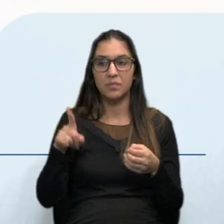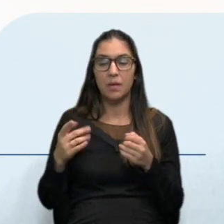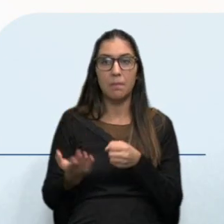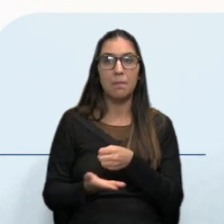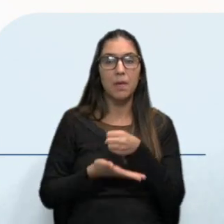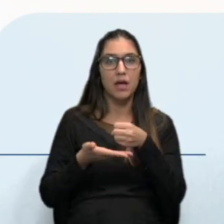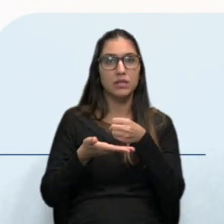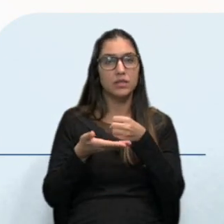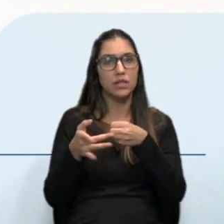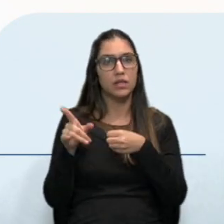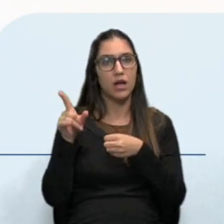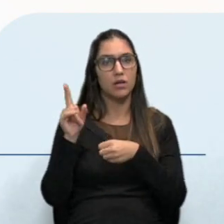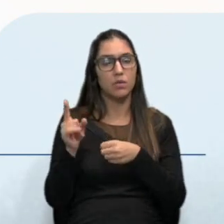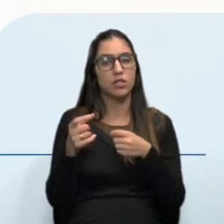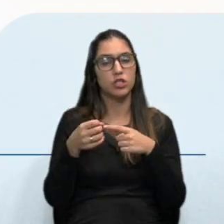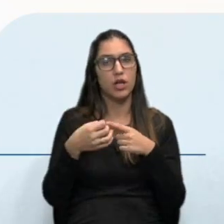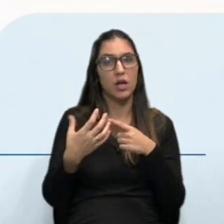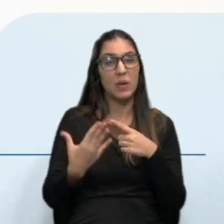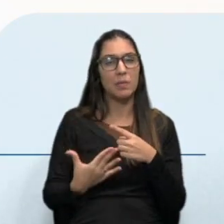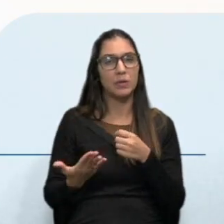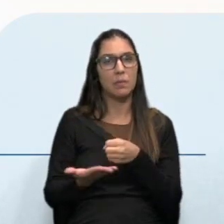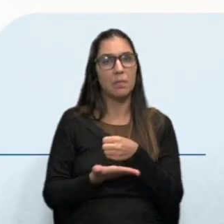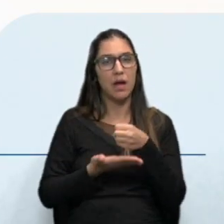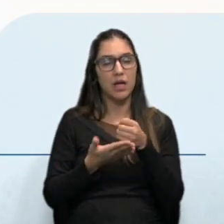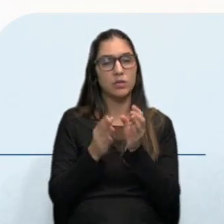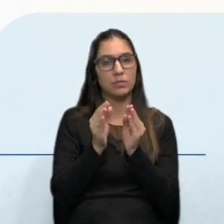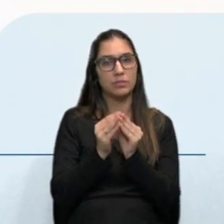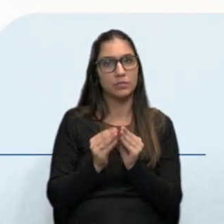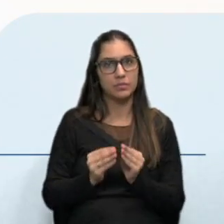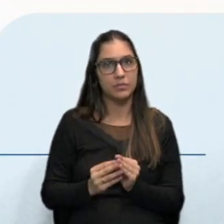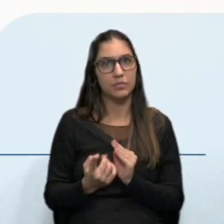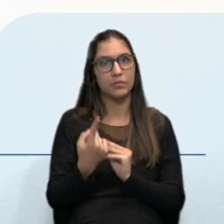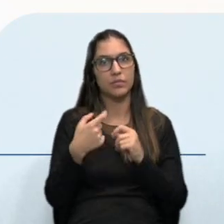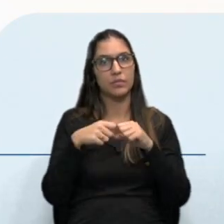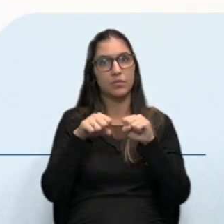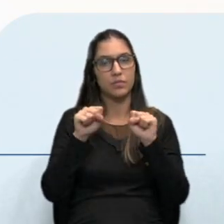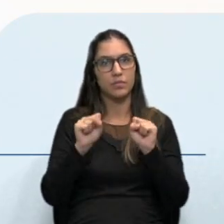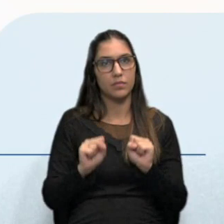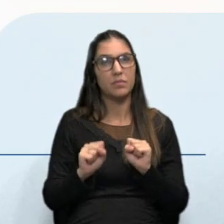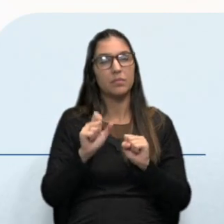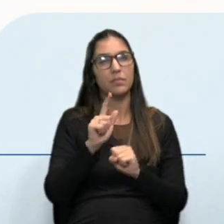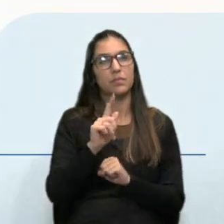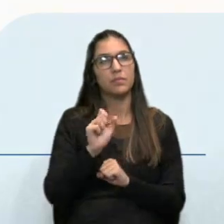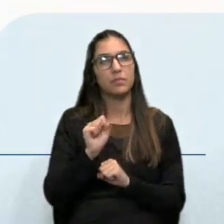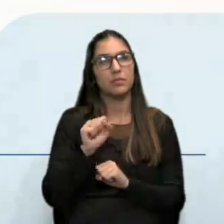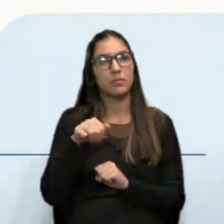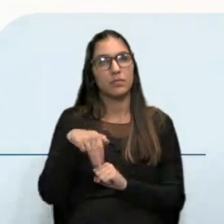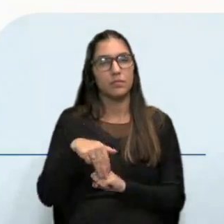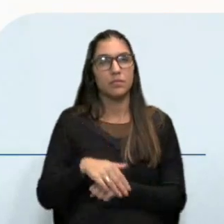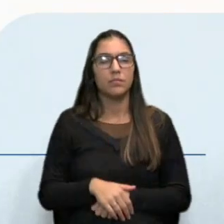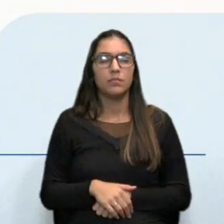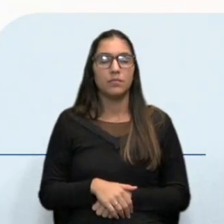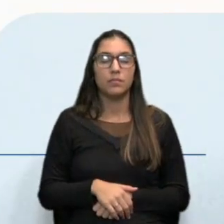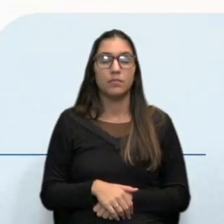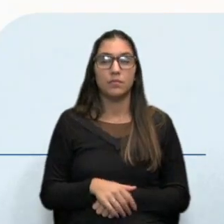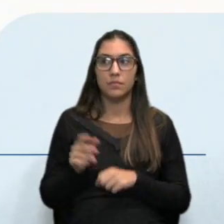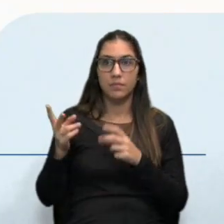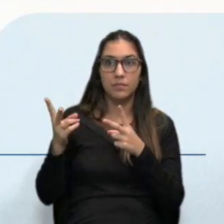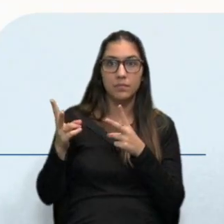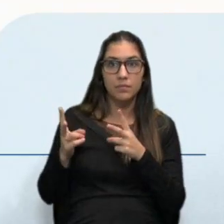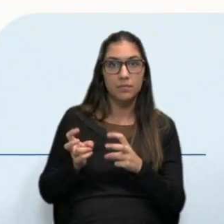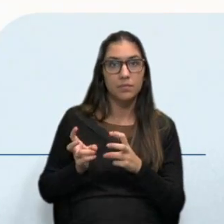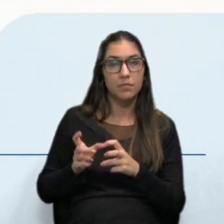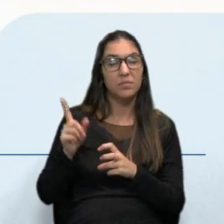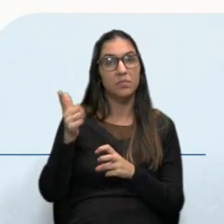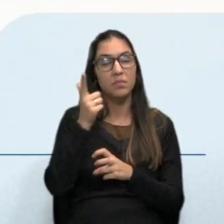basicamente os elementos básicos, os componentes básicos de um sistema GSM. Observando a imagem,